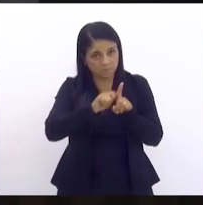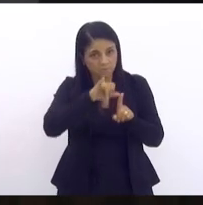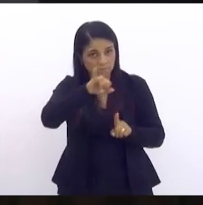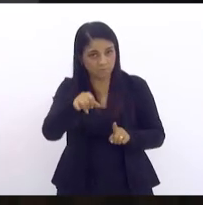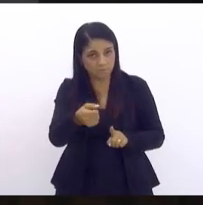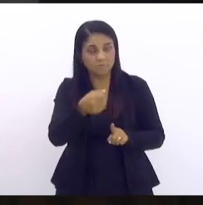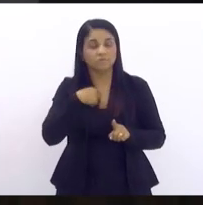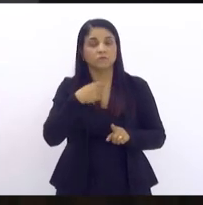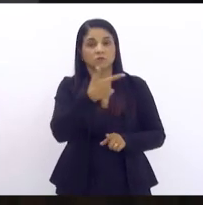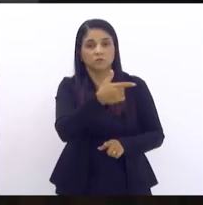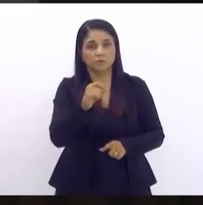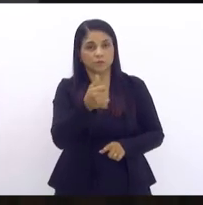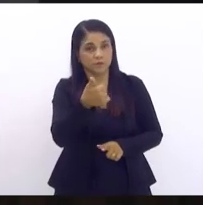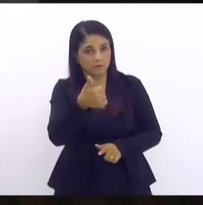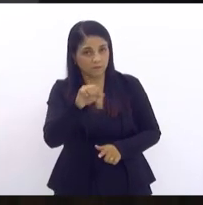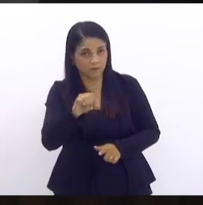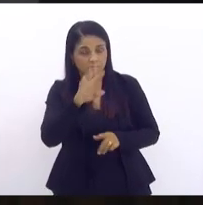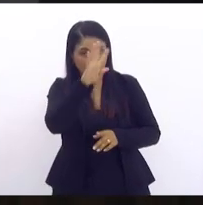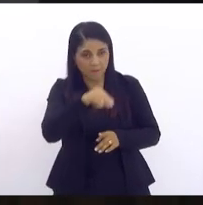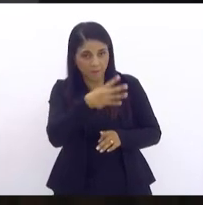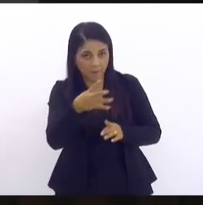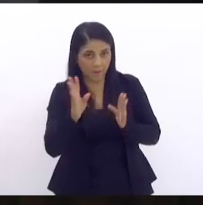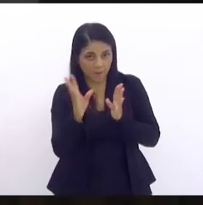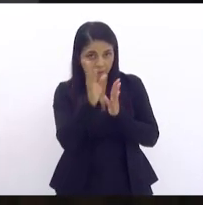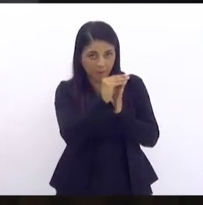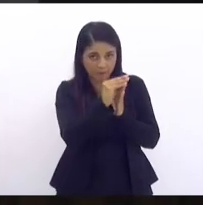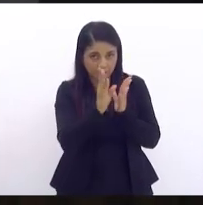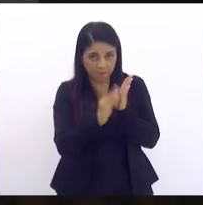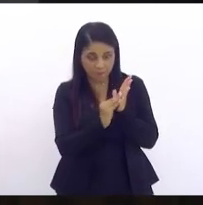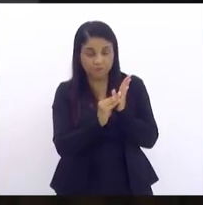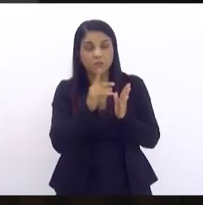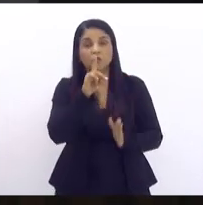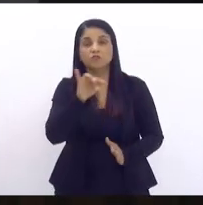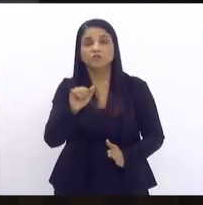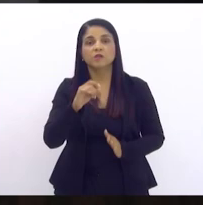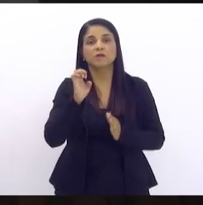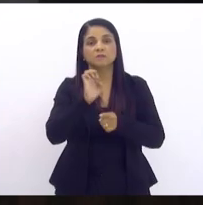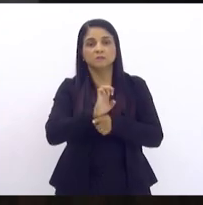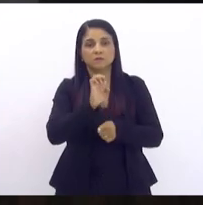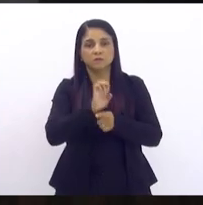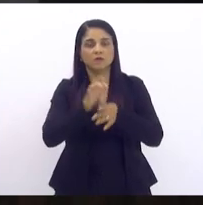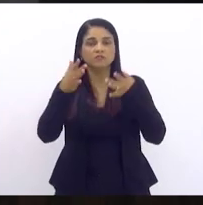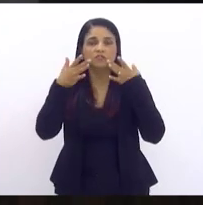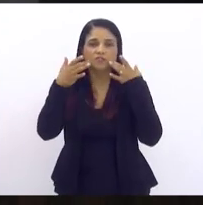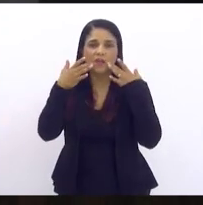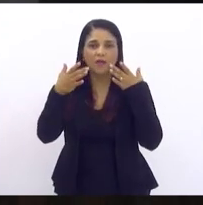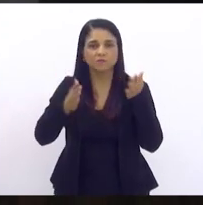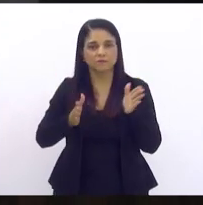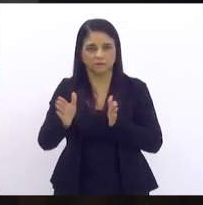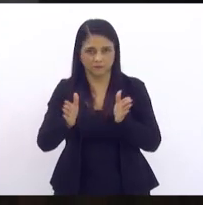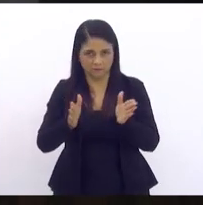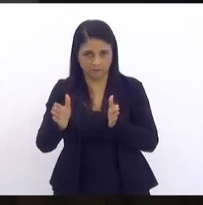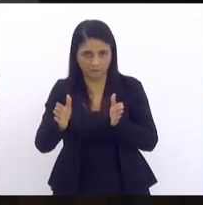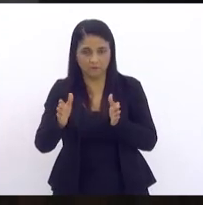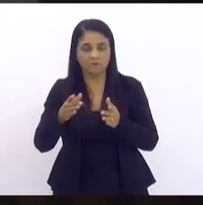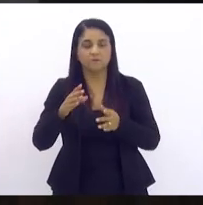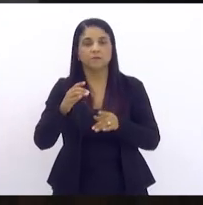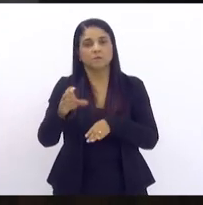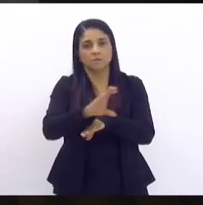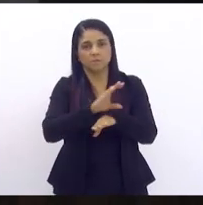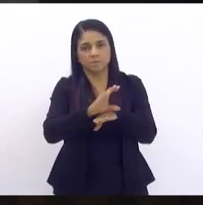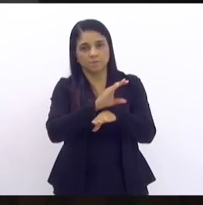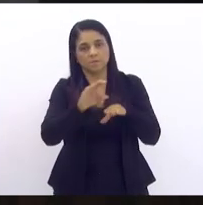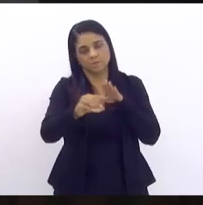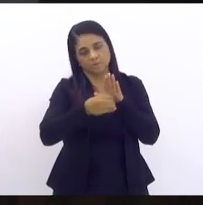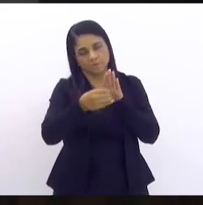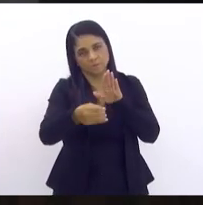para incluir no calendário do Estado do Rio de Janeiro o Dia Estadual do Teatro Acessível. Pareceres das comissões